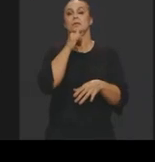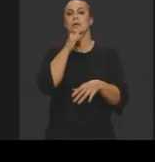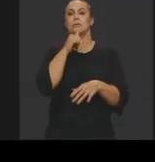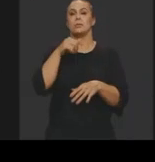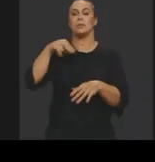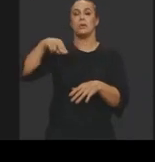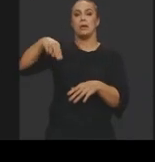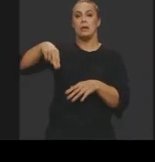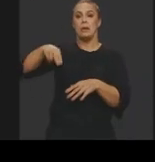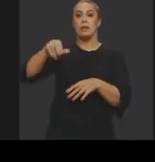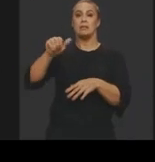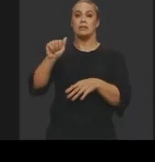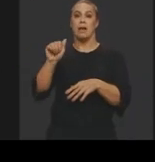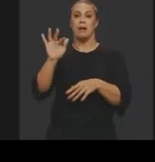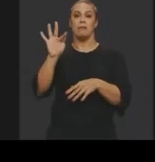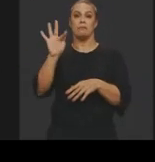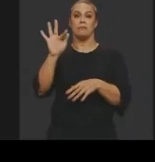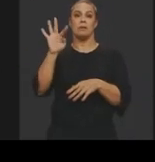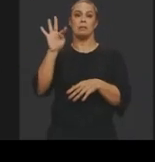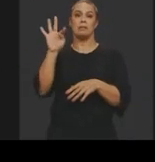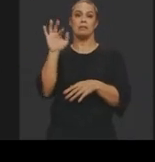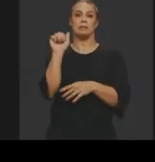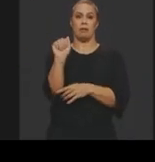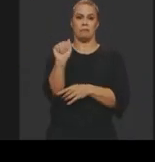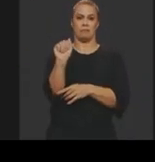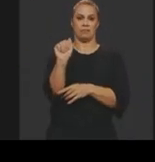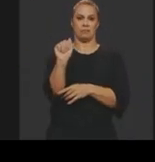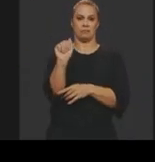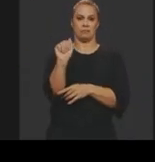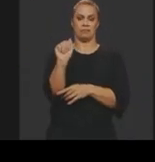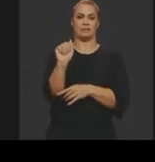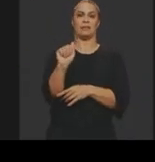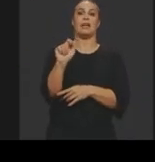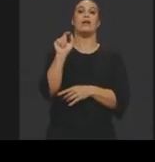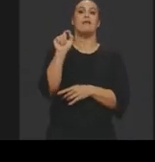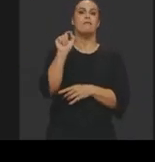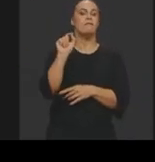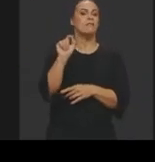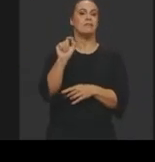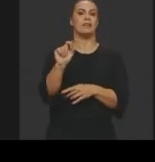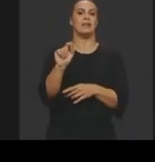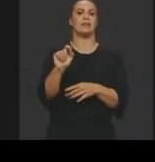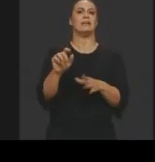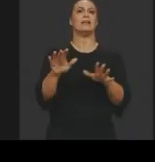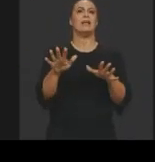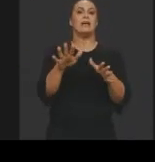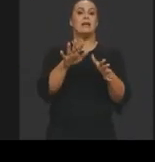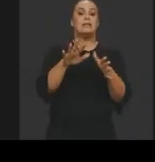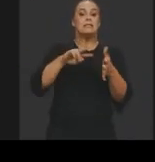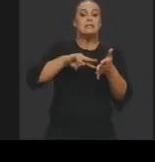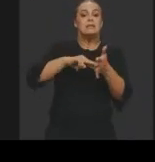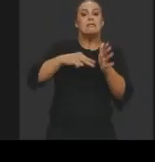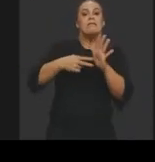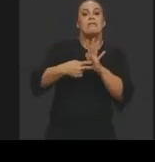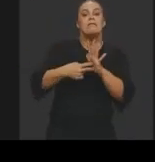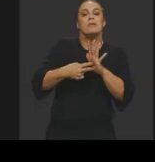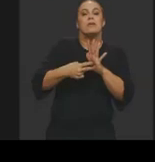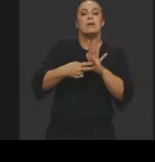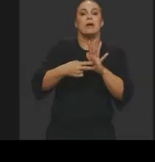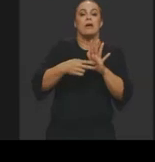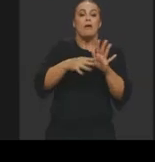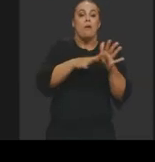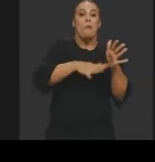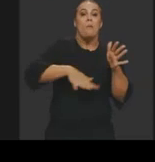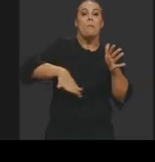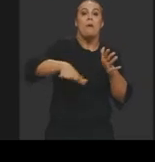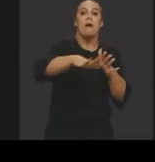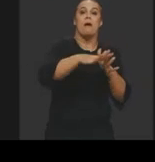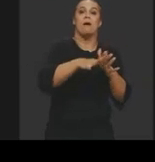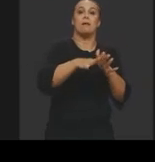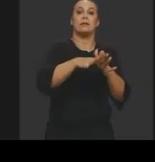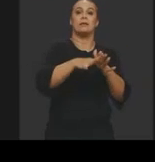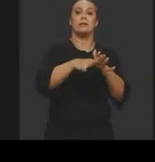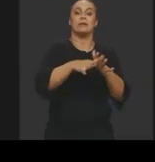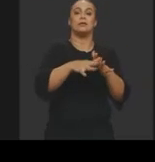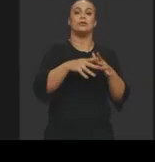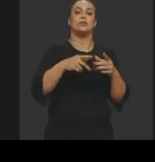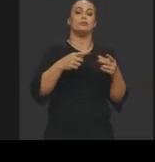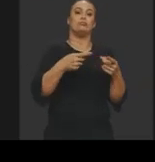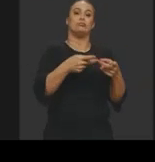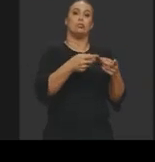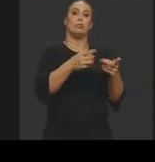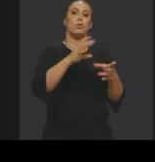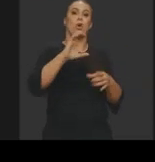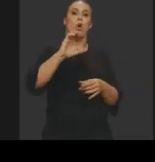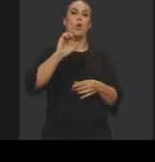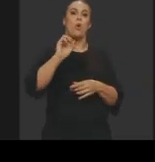uma sigla inglesa, né? Vai dizer apenas, zona de livre comércio da América do Norte, tá? Numa tradução